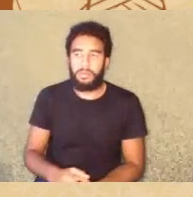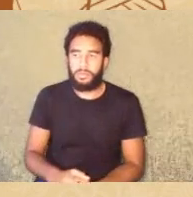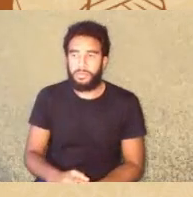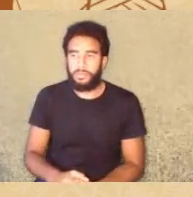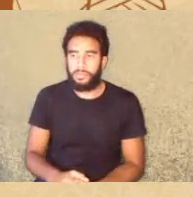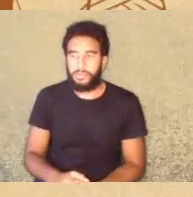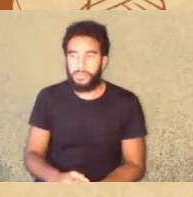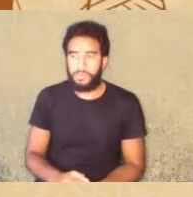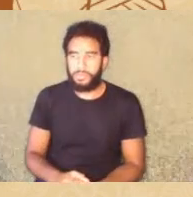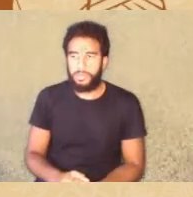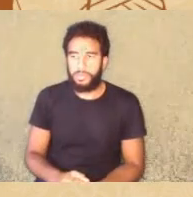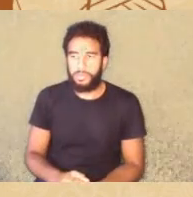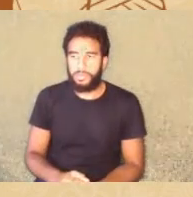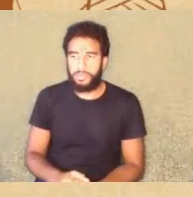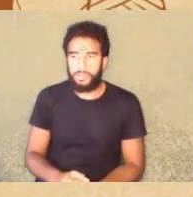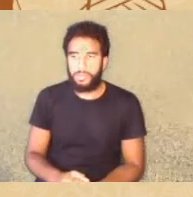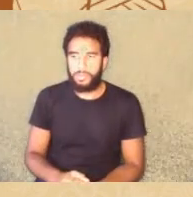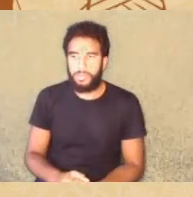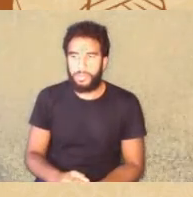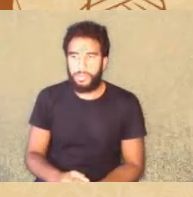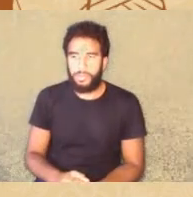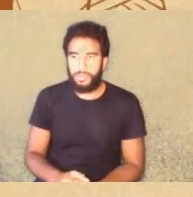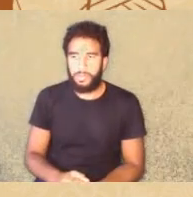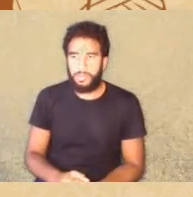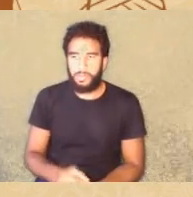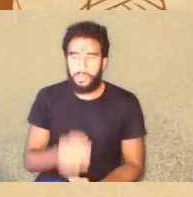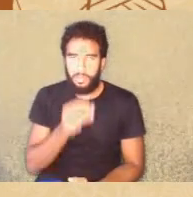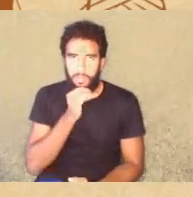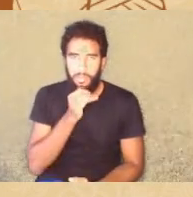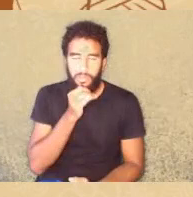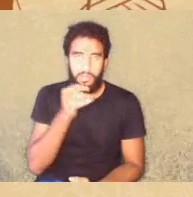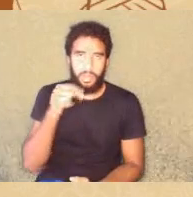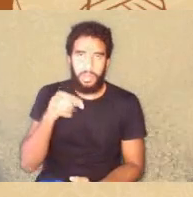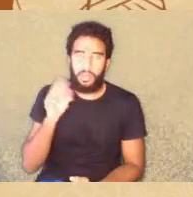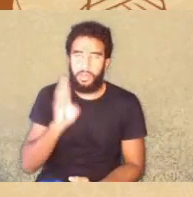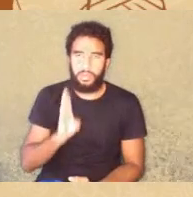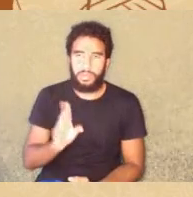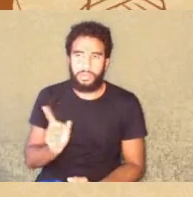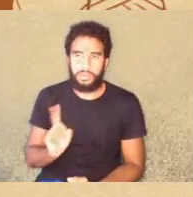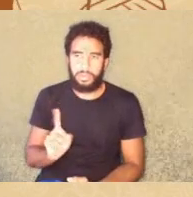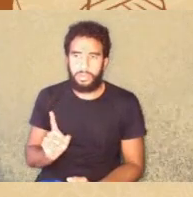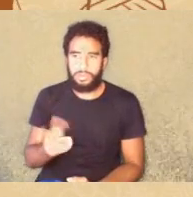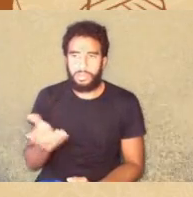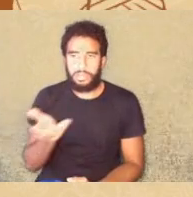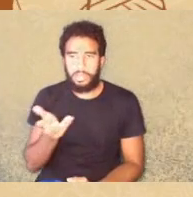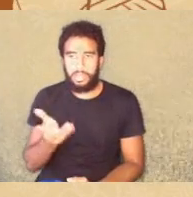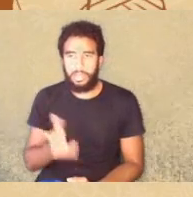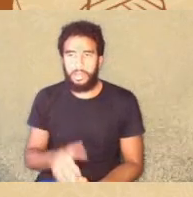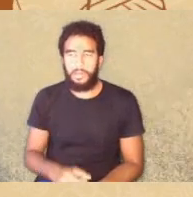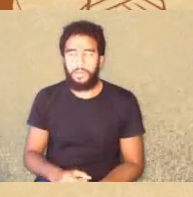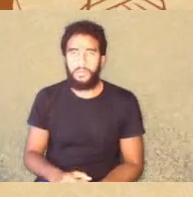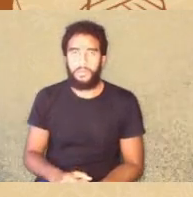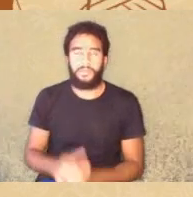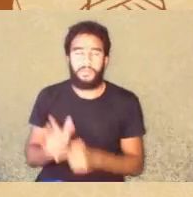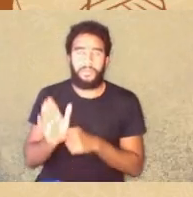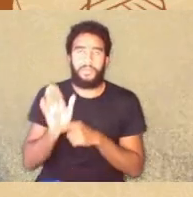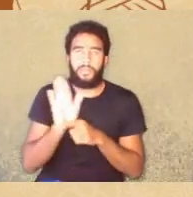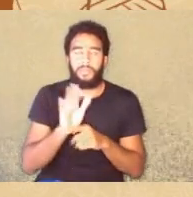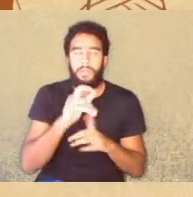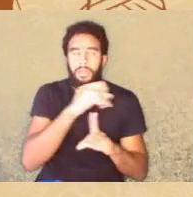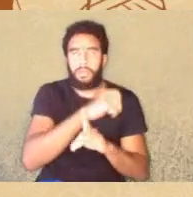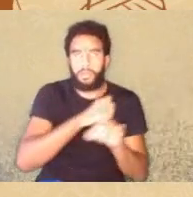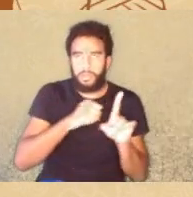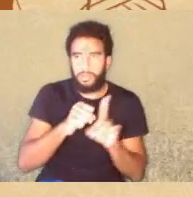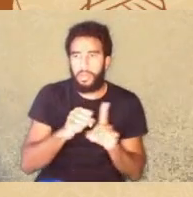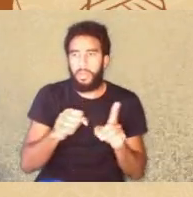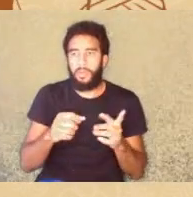A pessoa pode chegar dizendo que é muito comum no Brasil, né? Você que fez curso de psicologia, de assistência social, de médica, sei lá. Então, é para